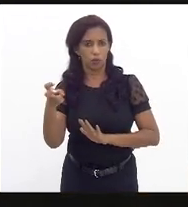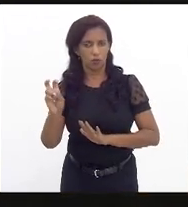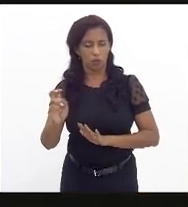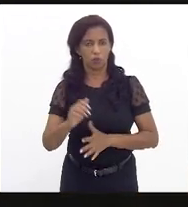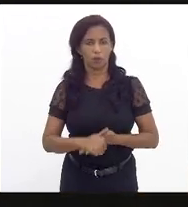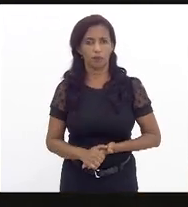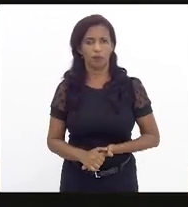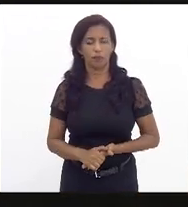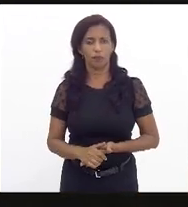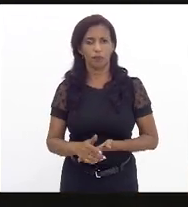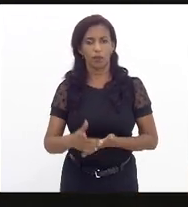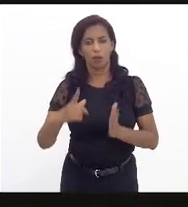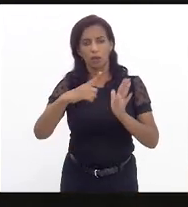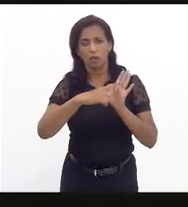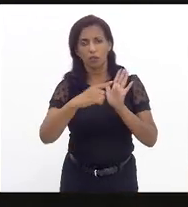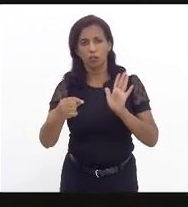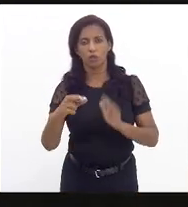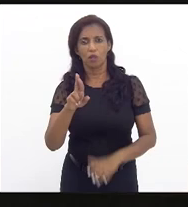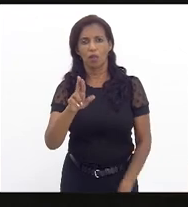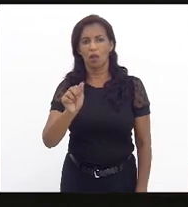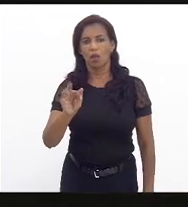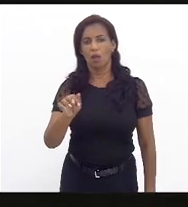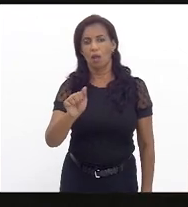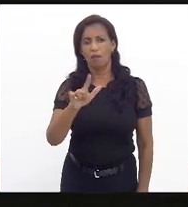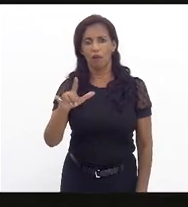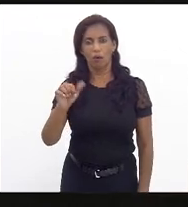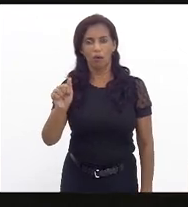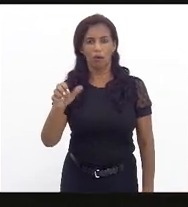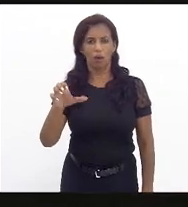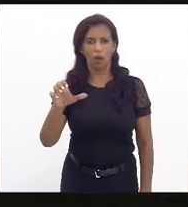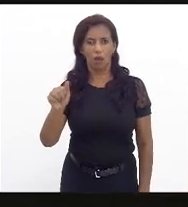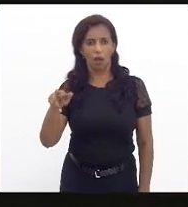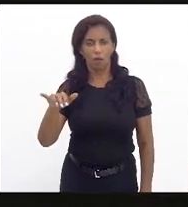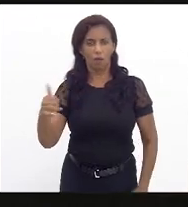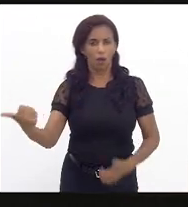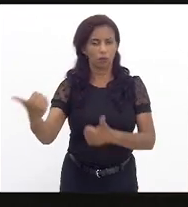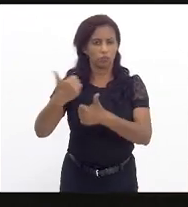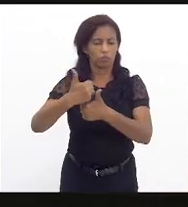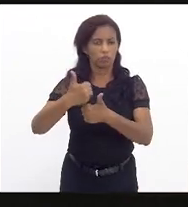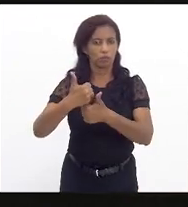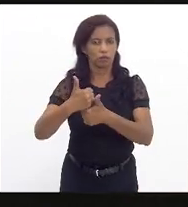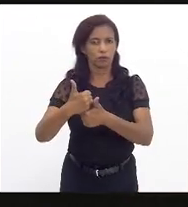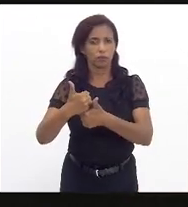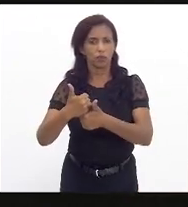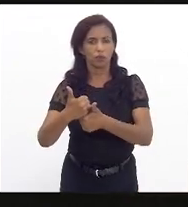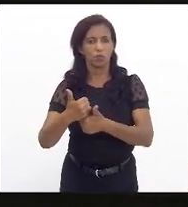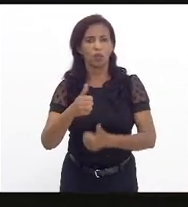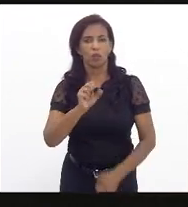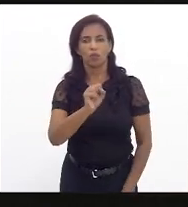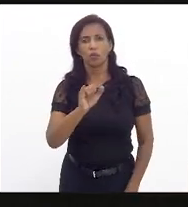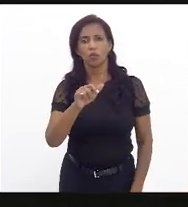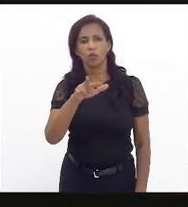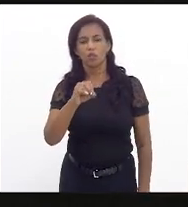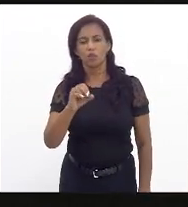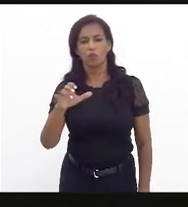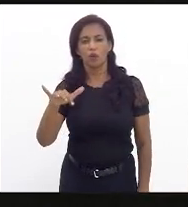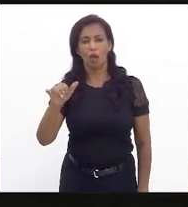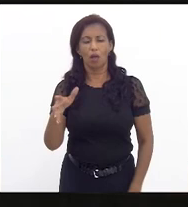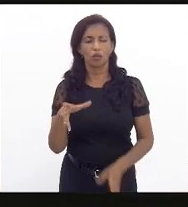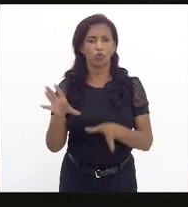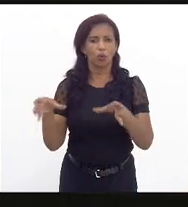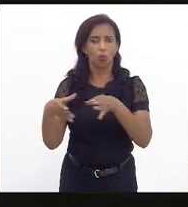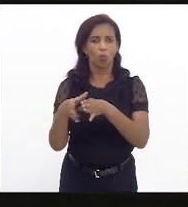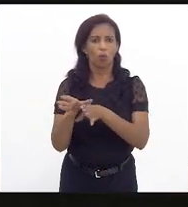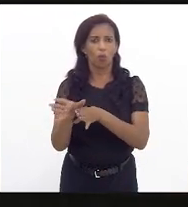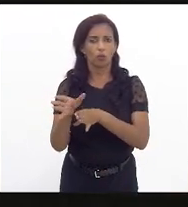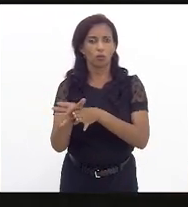a indicação do senhor Rafael Carvalho de Menezes em substituição ao senhor Silvio Castro Santos Ferreira como conselheiro da